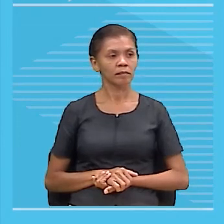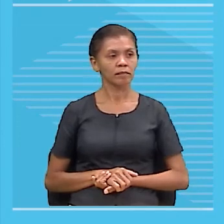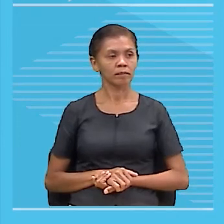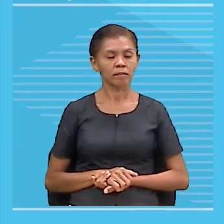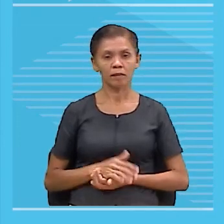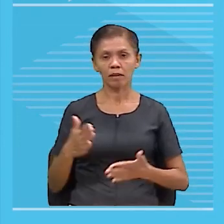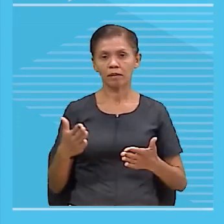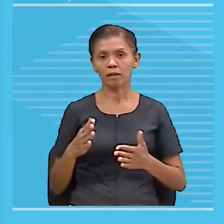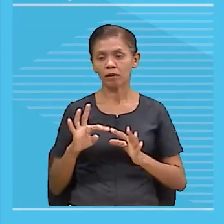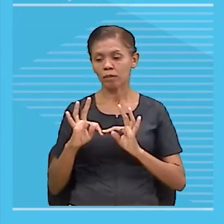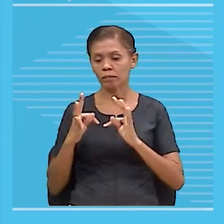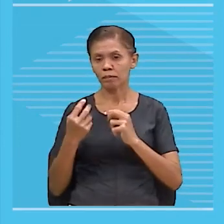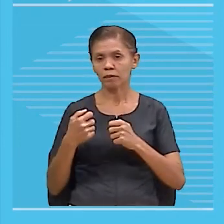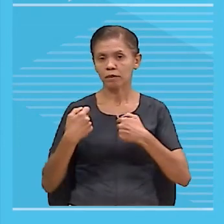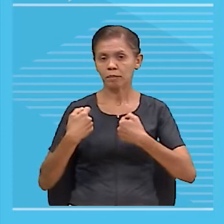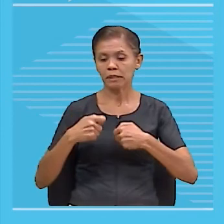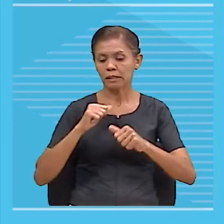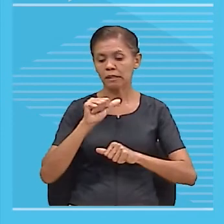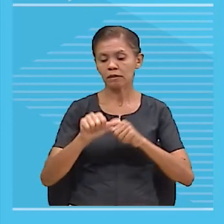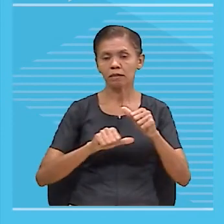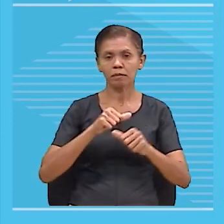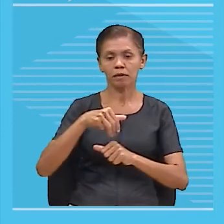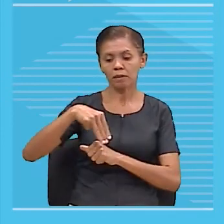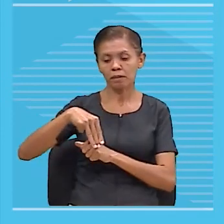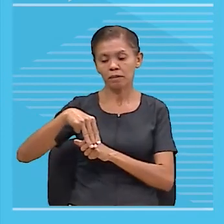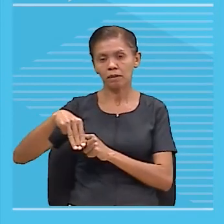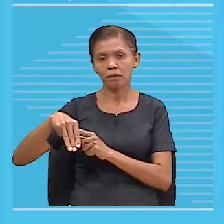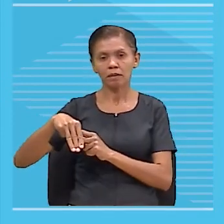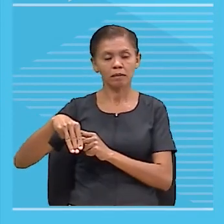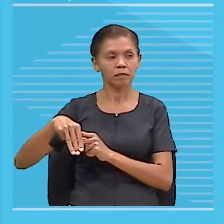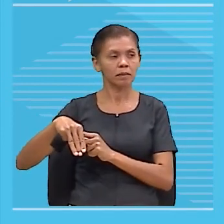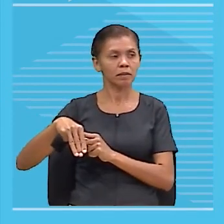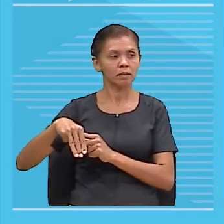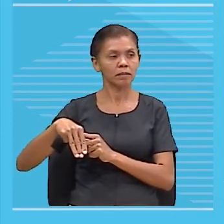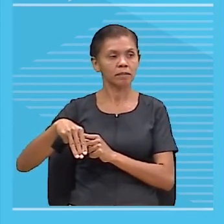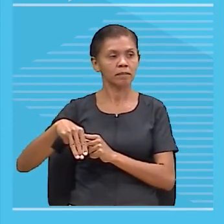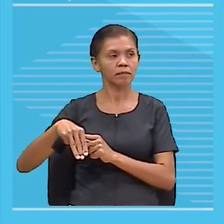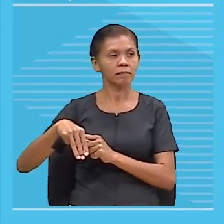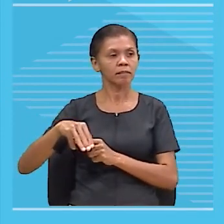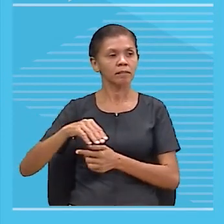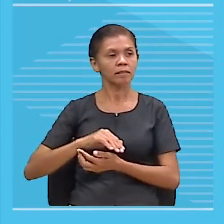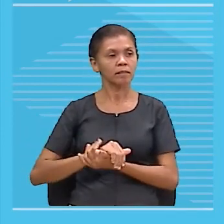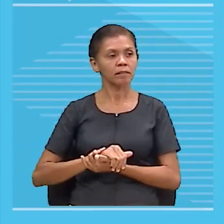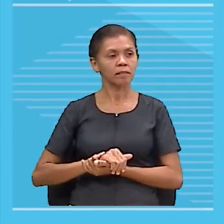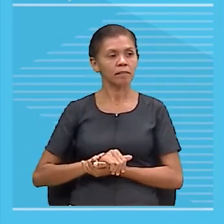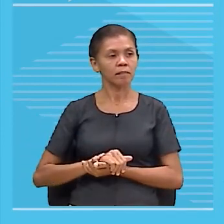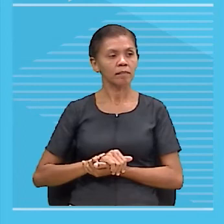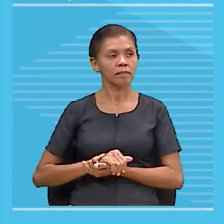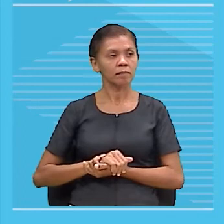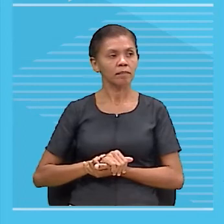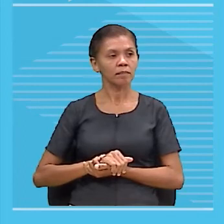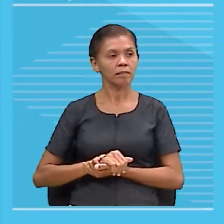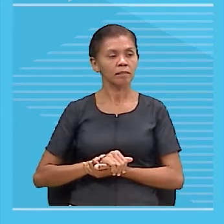em metros. Certo? E como a constante, a unidade dela tem que